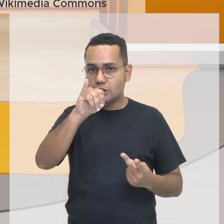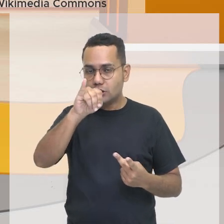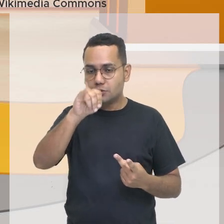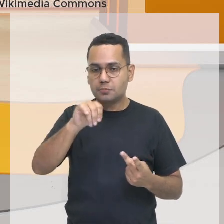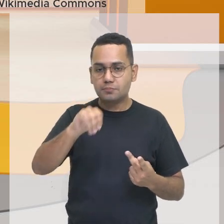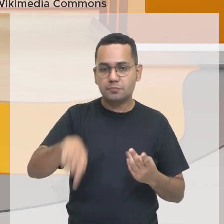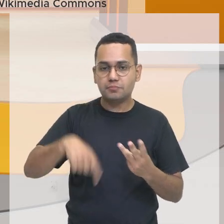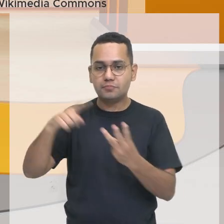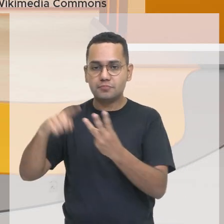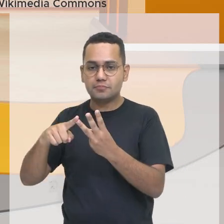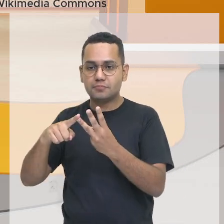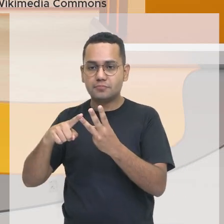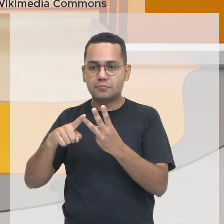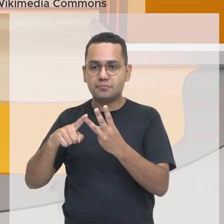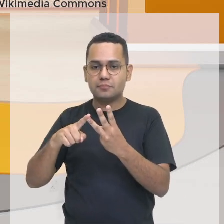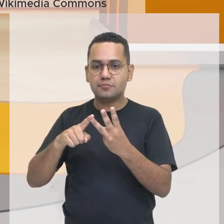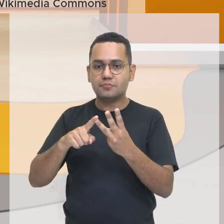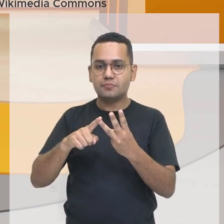o Mussolini,